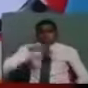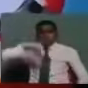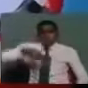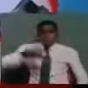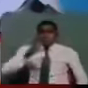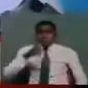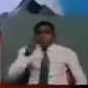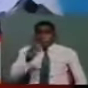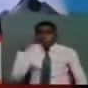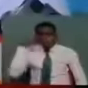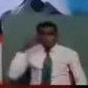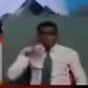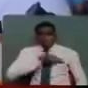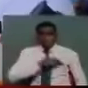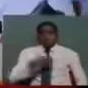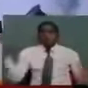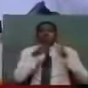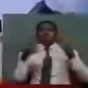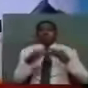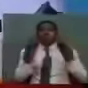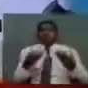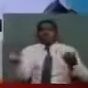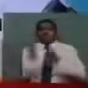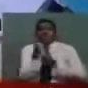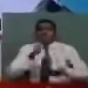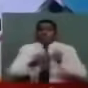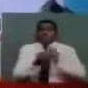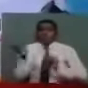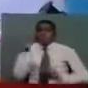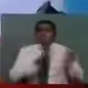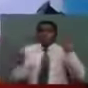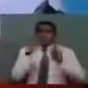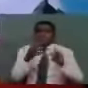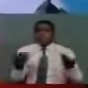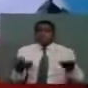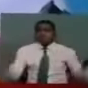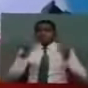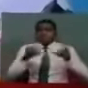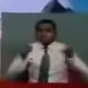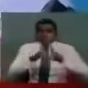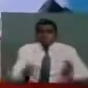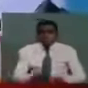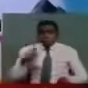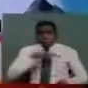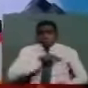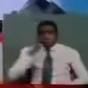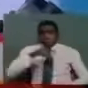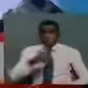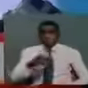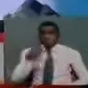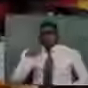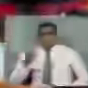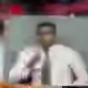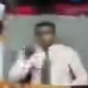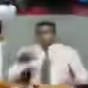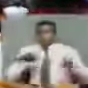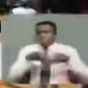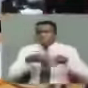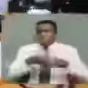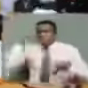povo. Aliás, eles devem também aproveitar esta máxima para